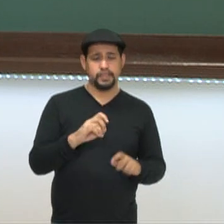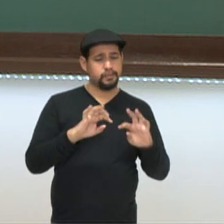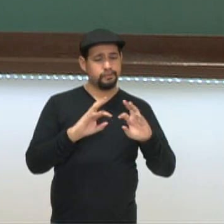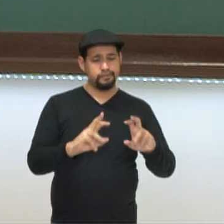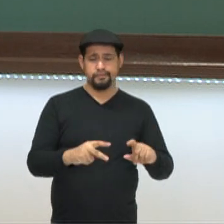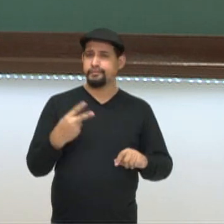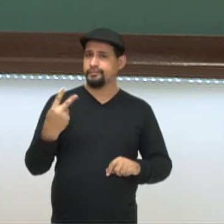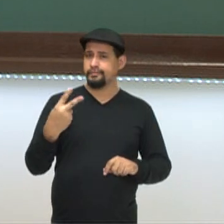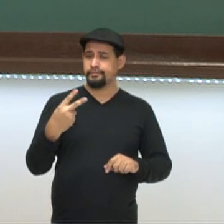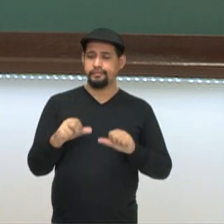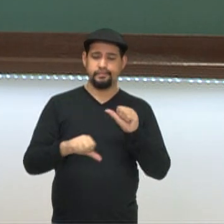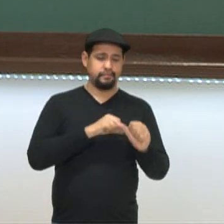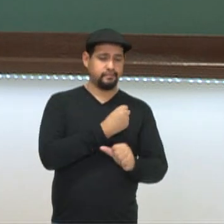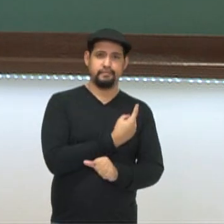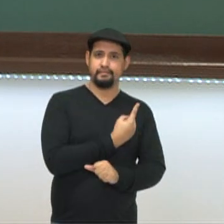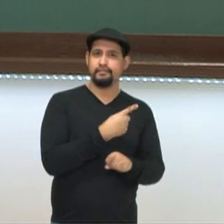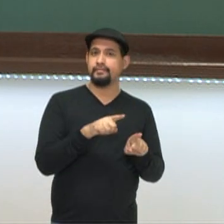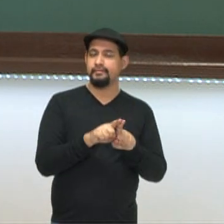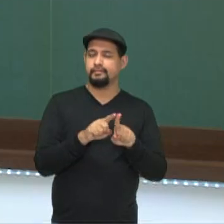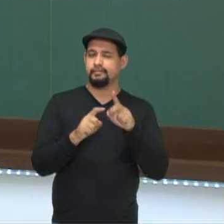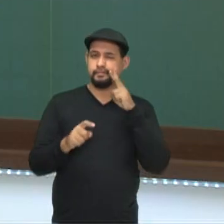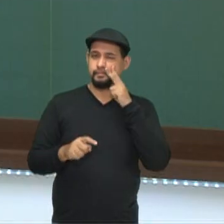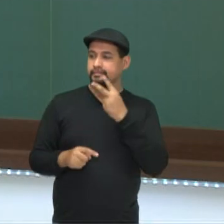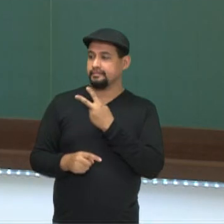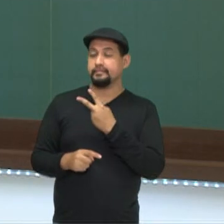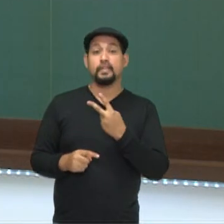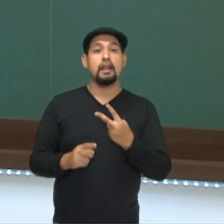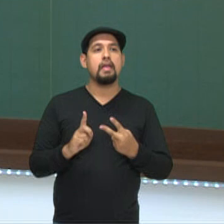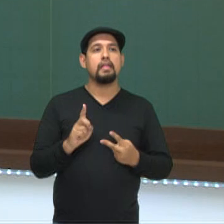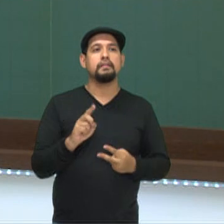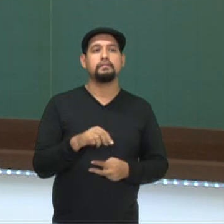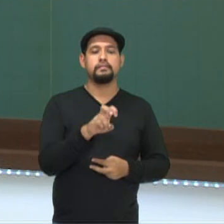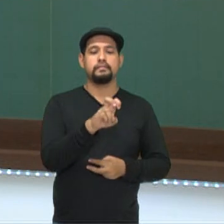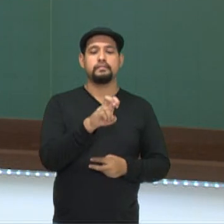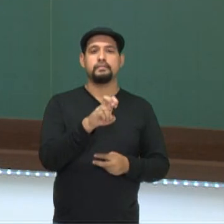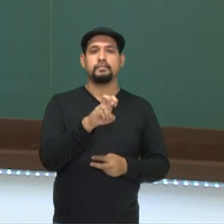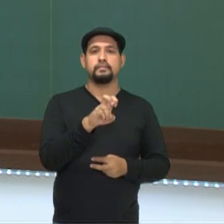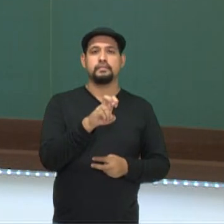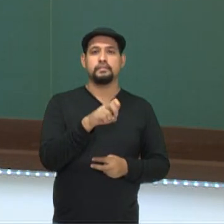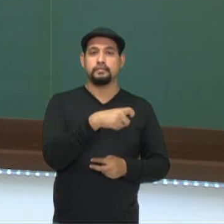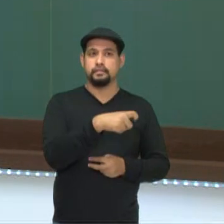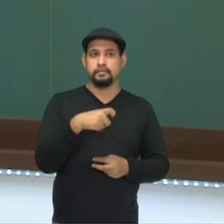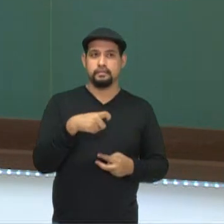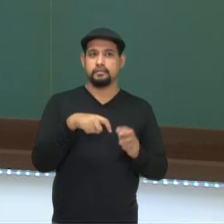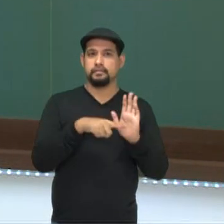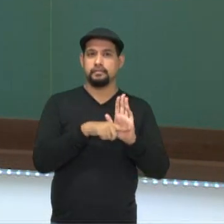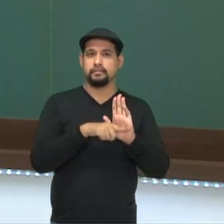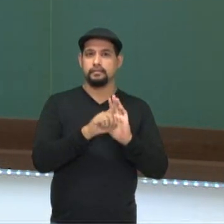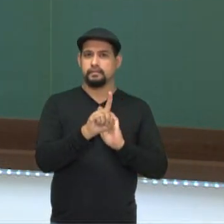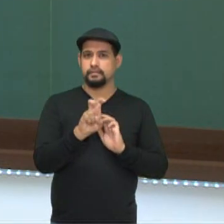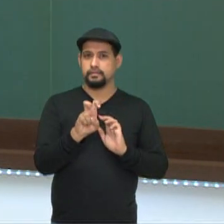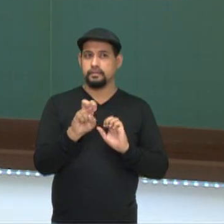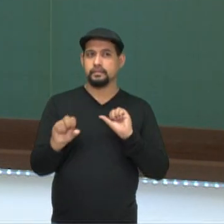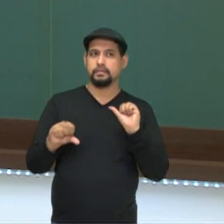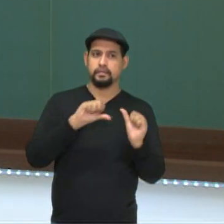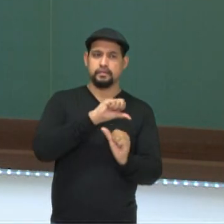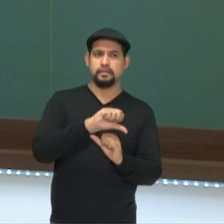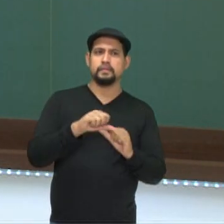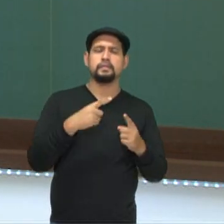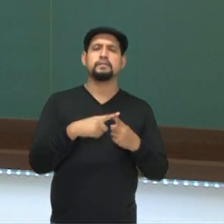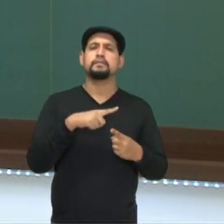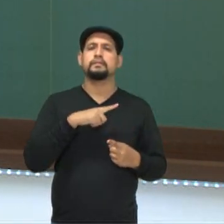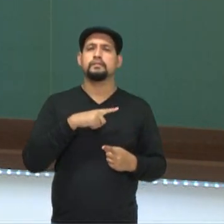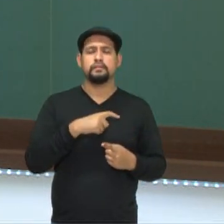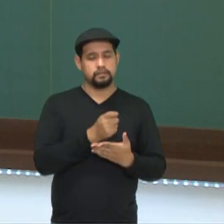do segundo para o primeiro, certo? Então vamos lá, ó. Esse 5x menos 15 vai passar para o primeiro membro para que eu tenha a